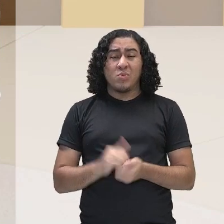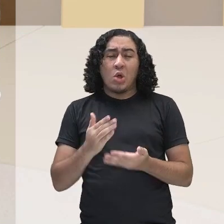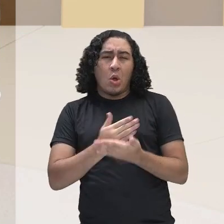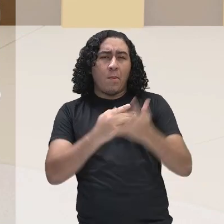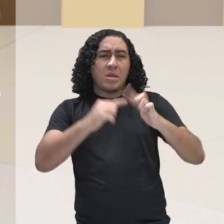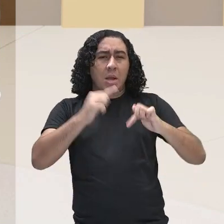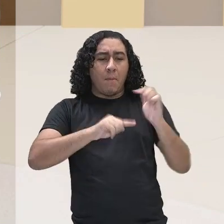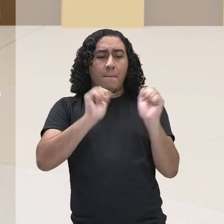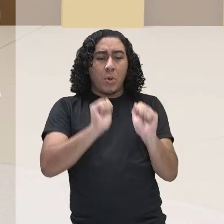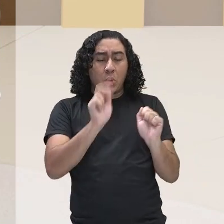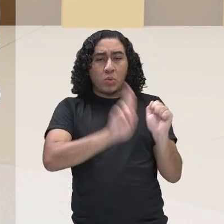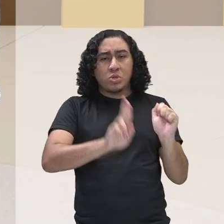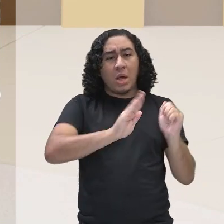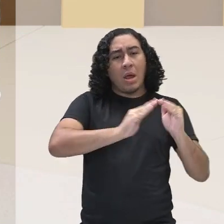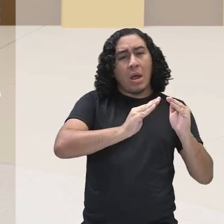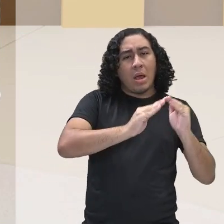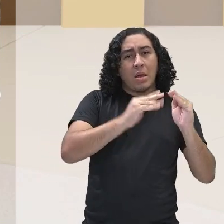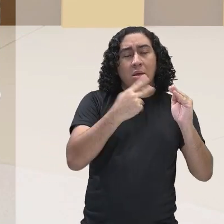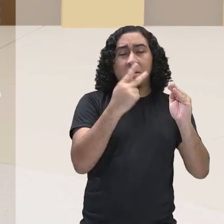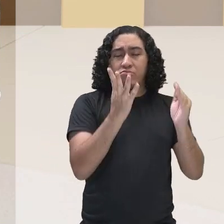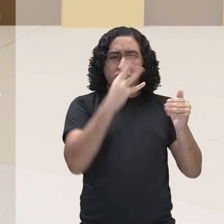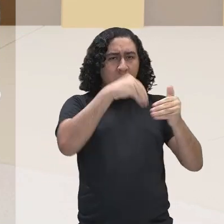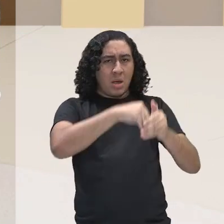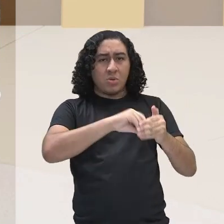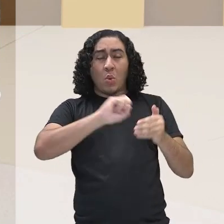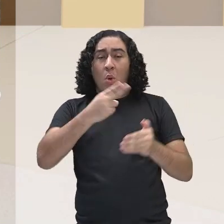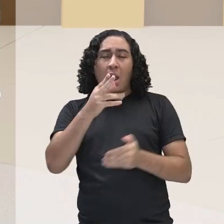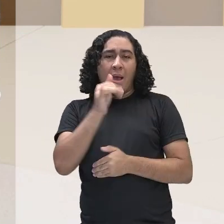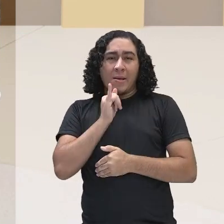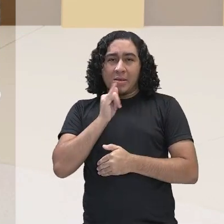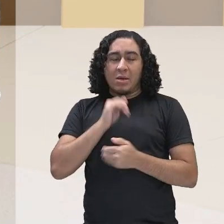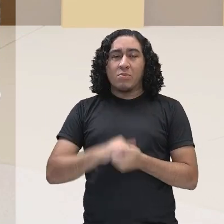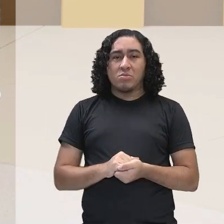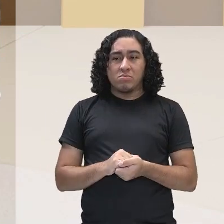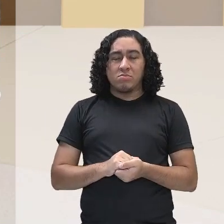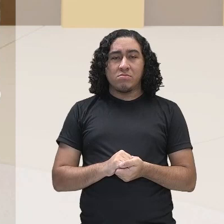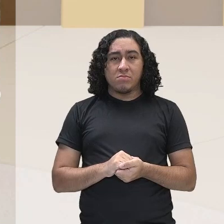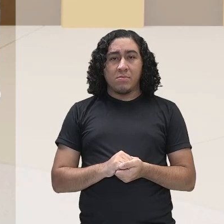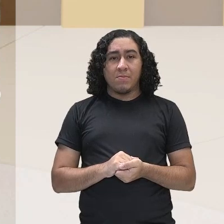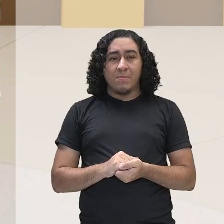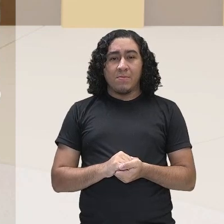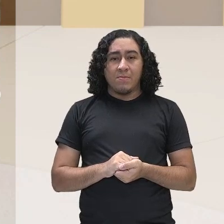ou usar as madeiras ali que são descartadas de